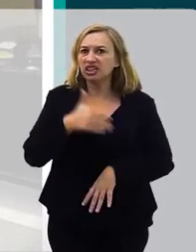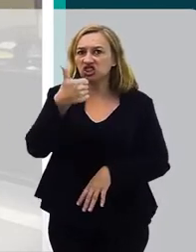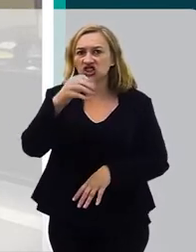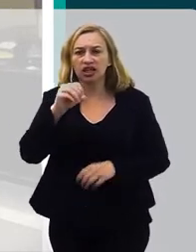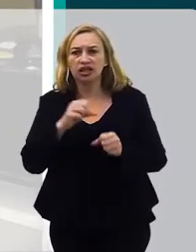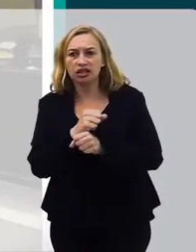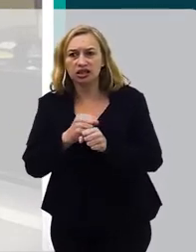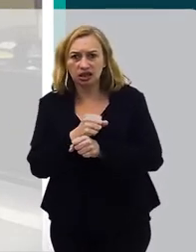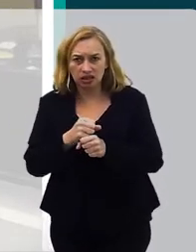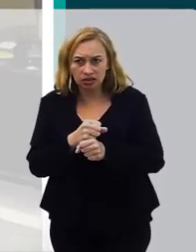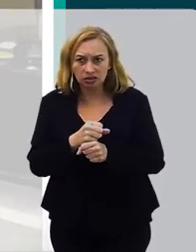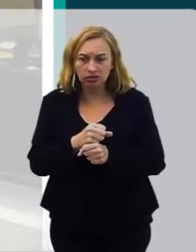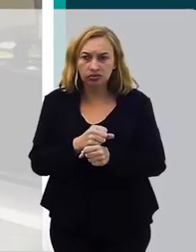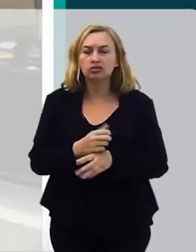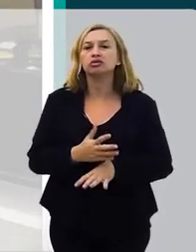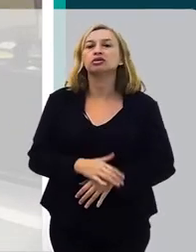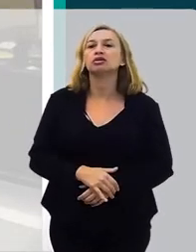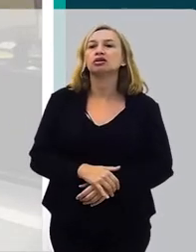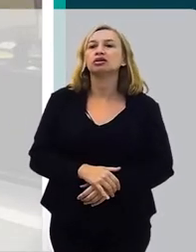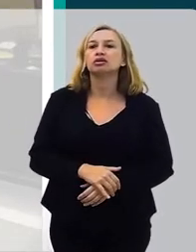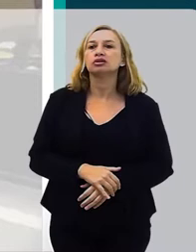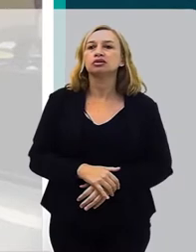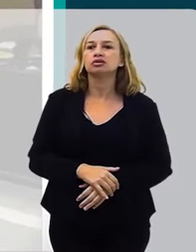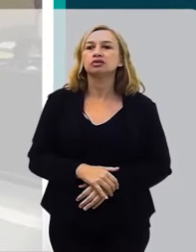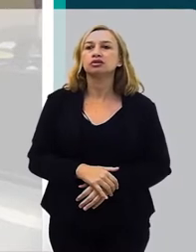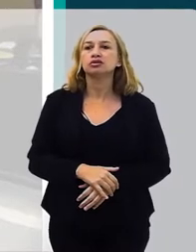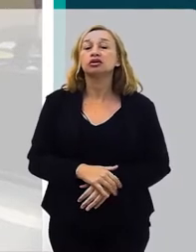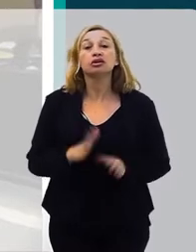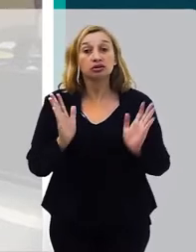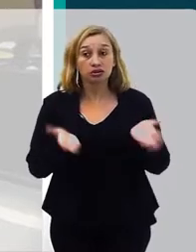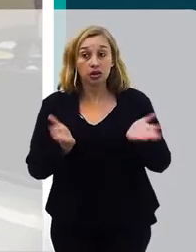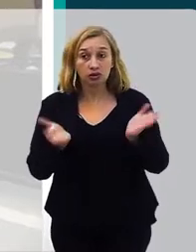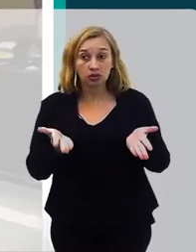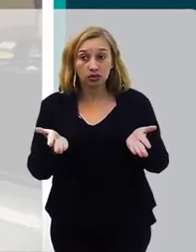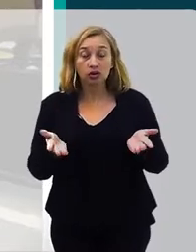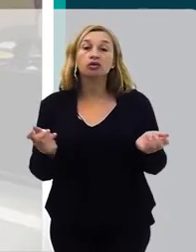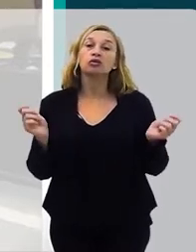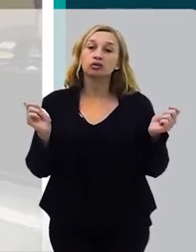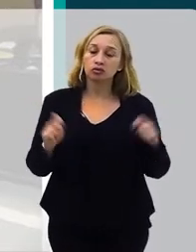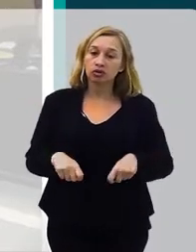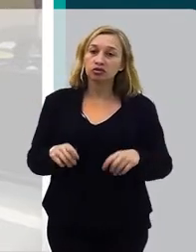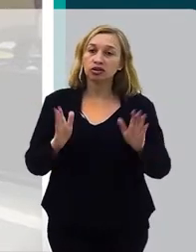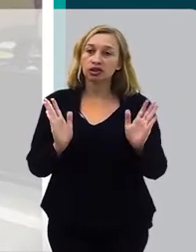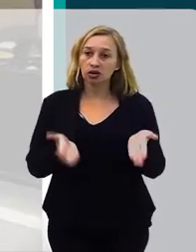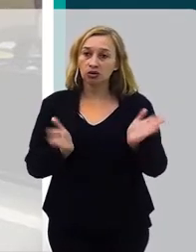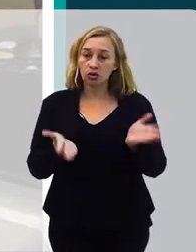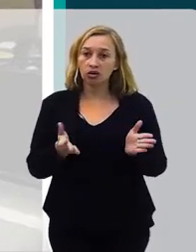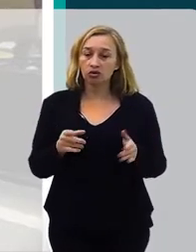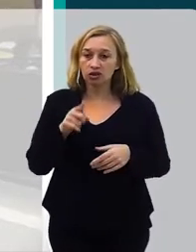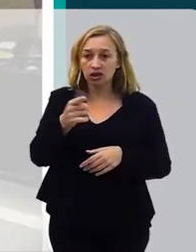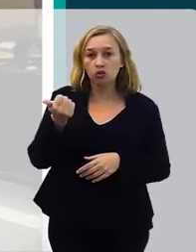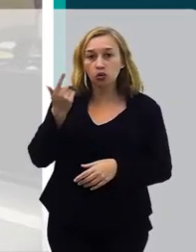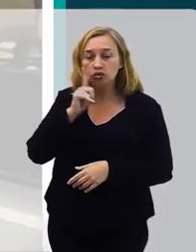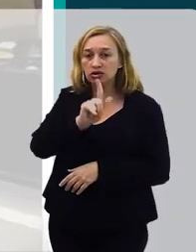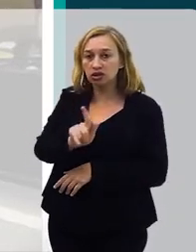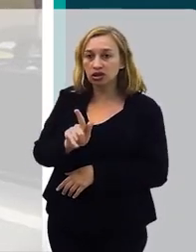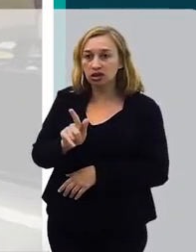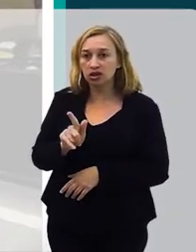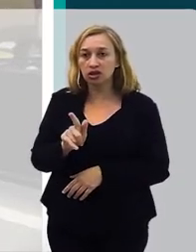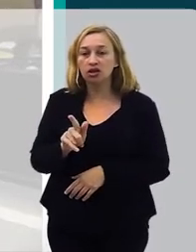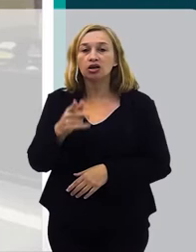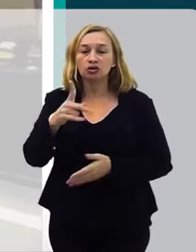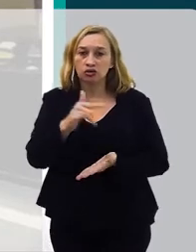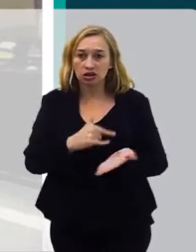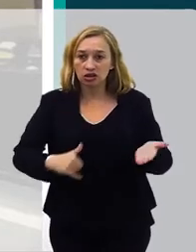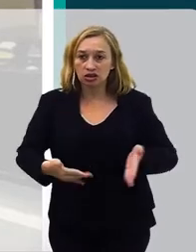10 anos recentemente. E agora, com essa possibilidade de você conseguir a